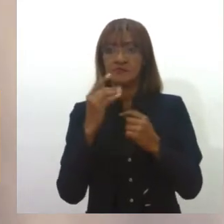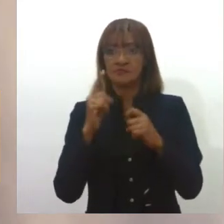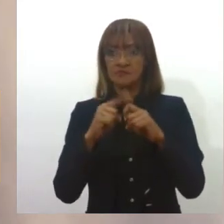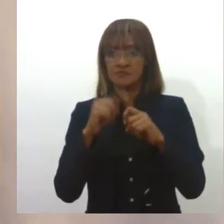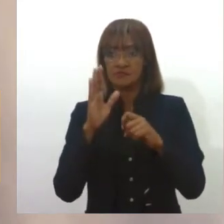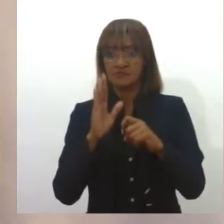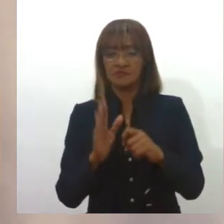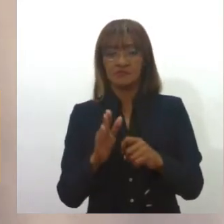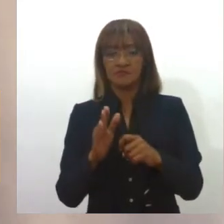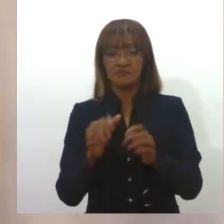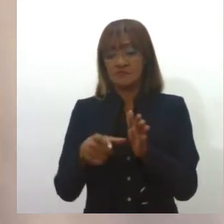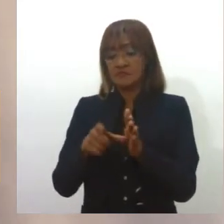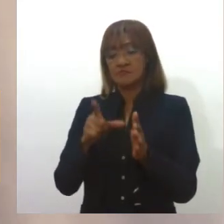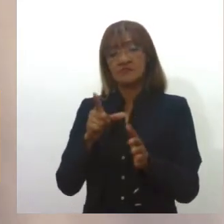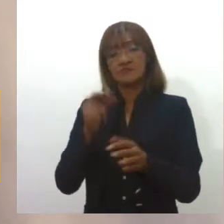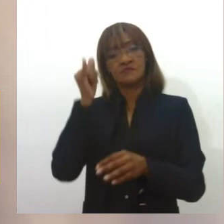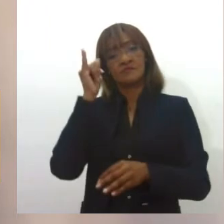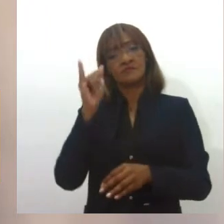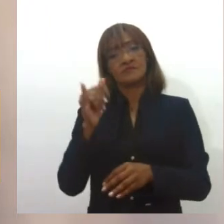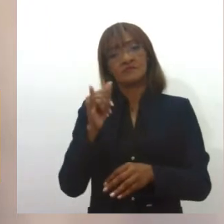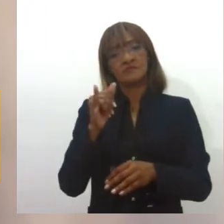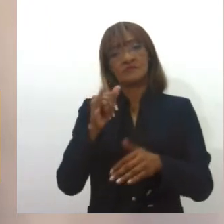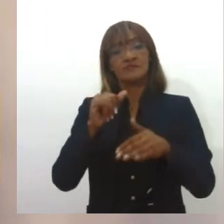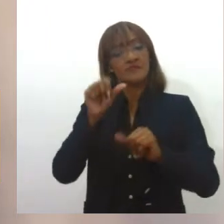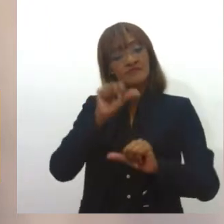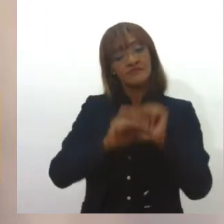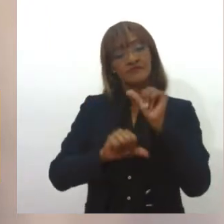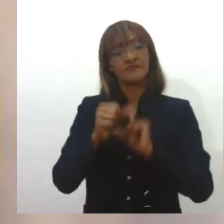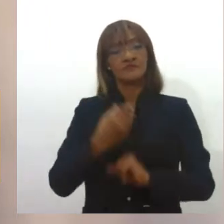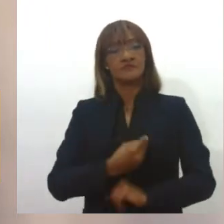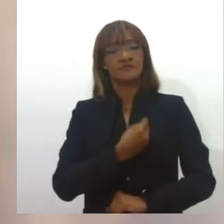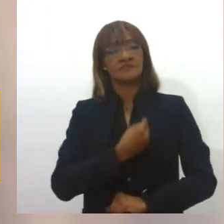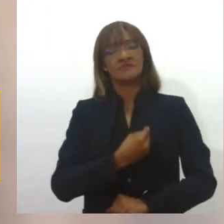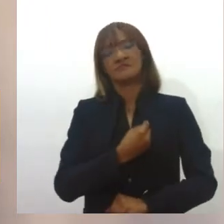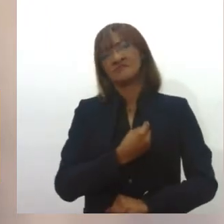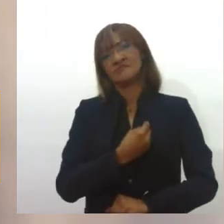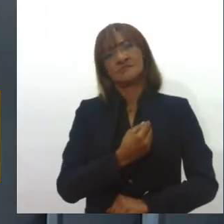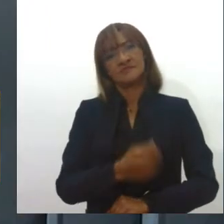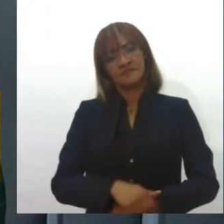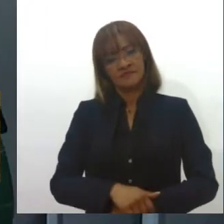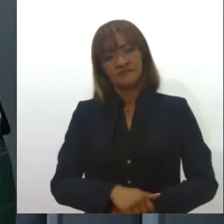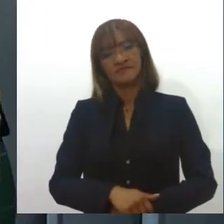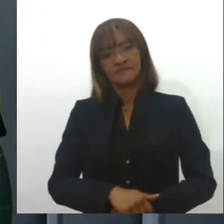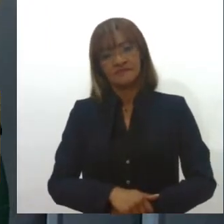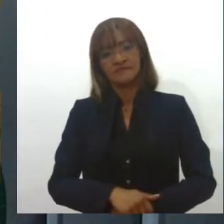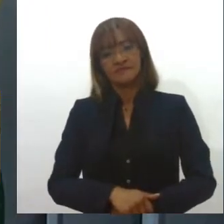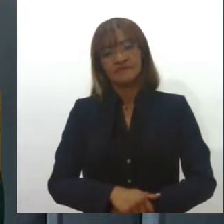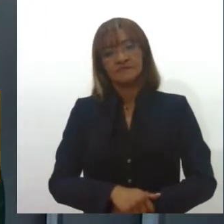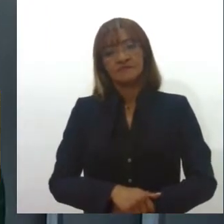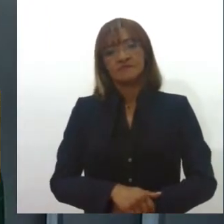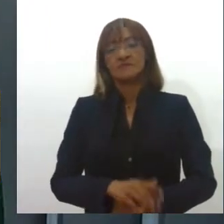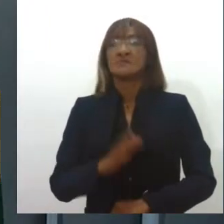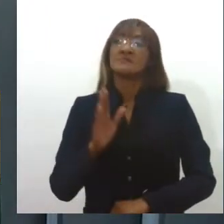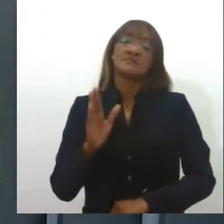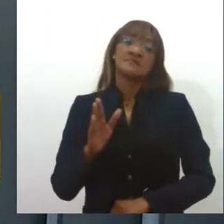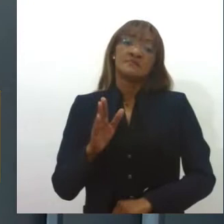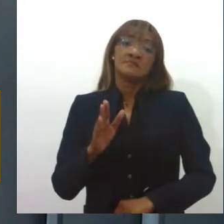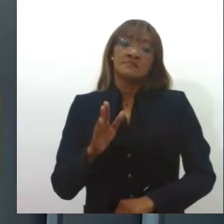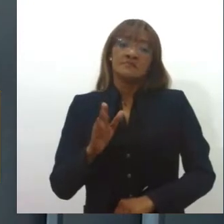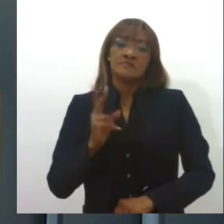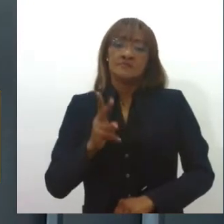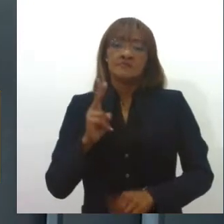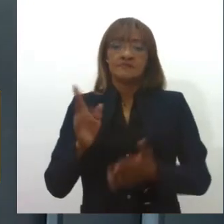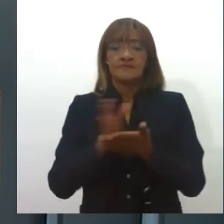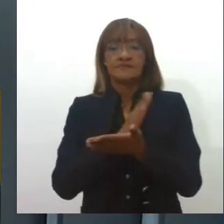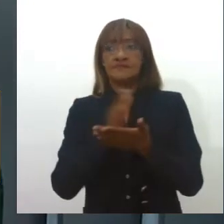Então, é importante que ele mude o estilo de vida dele, é muito importante. É que a gente encontra um pouco de resistência em algumas